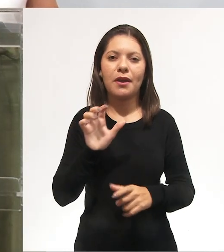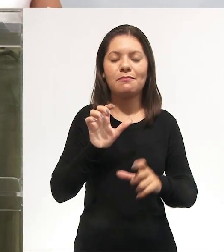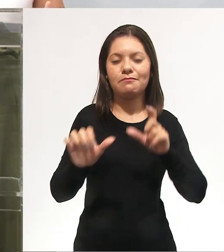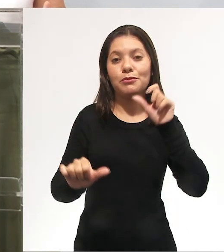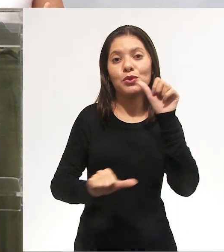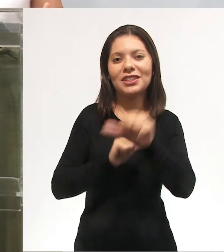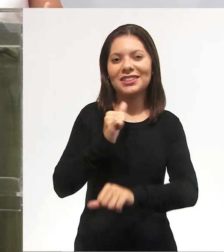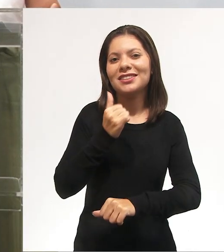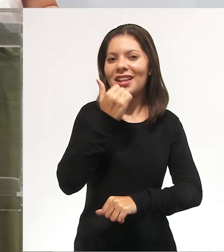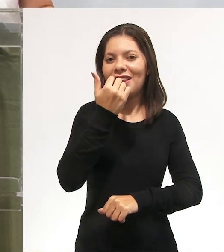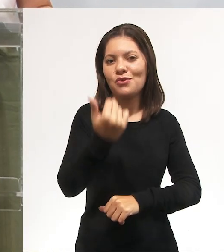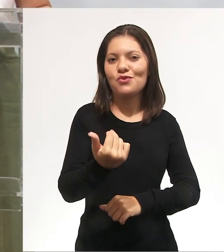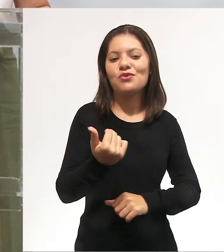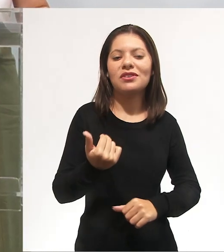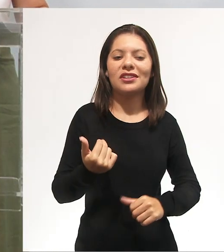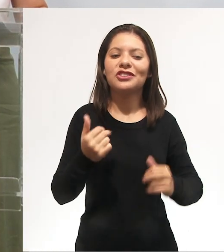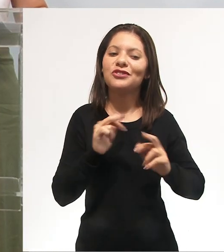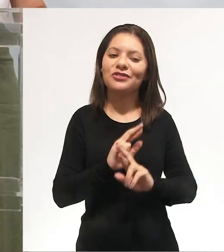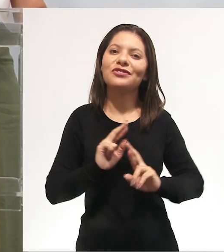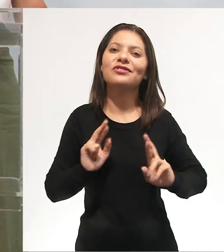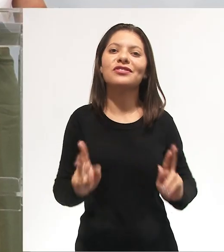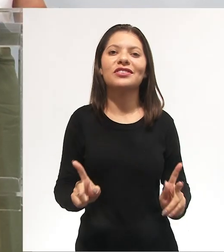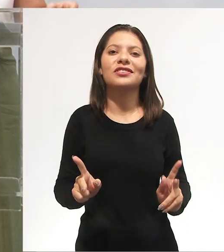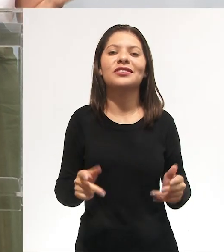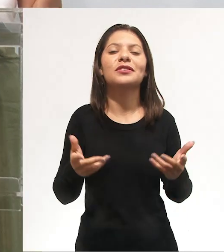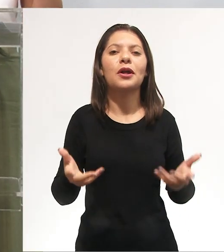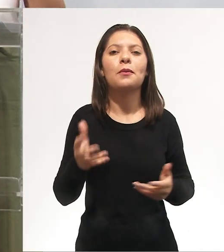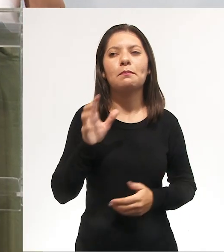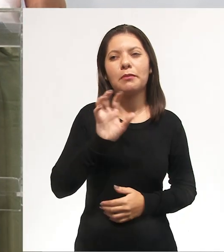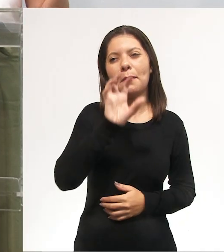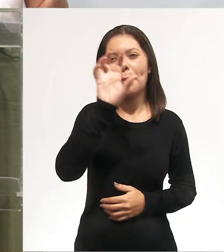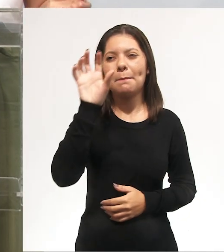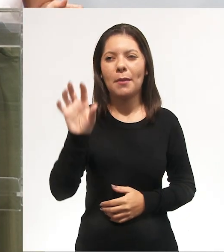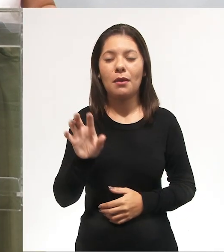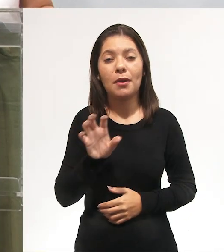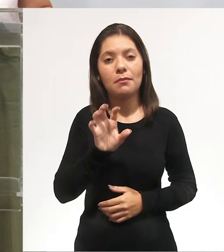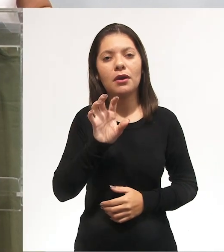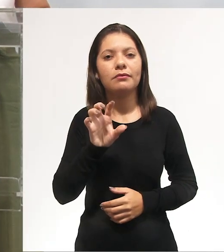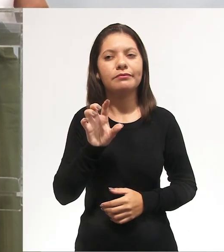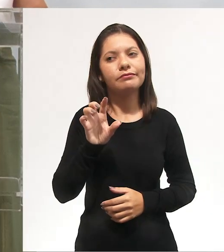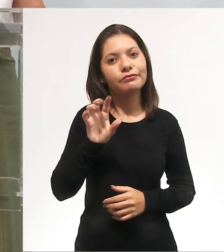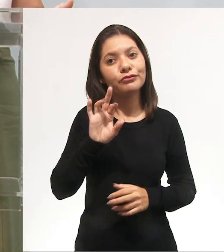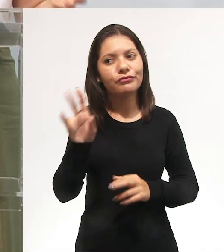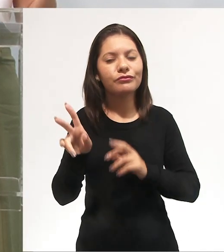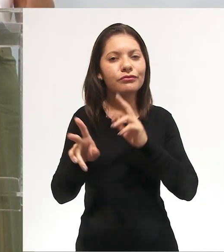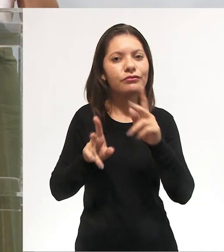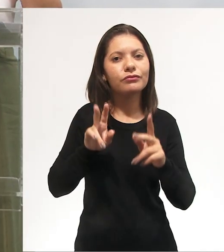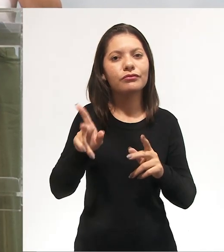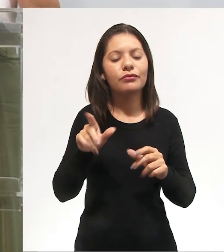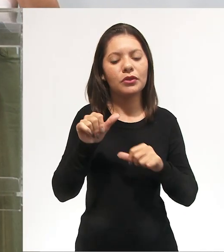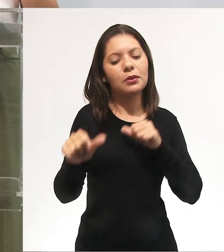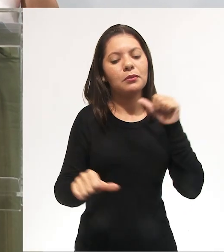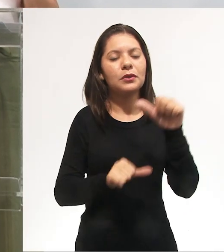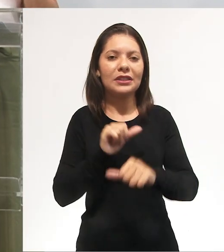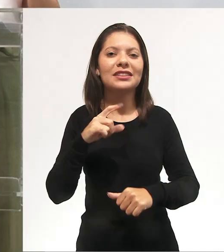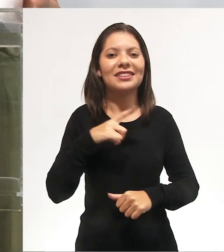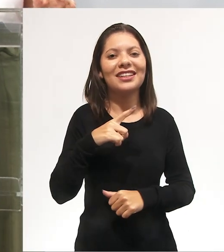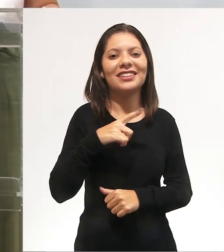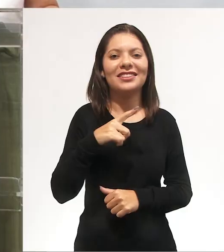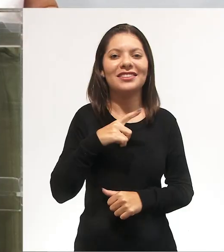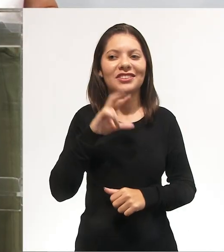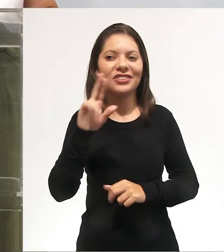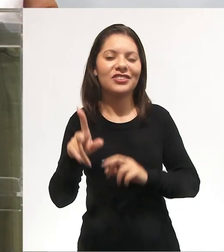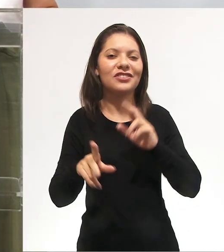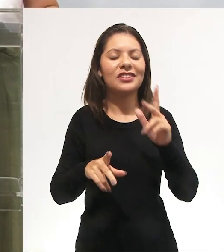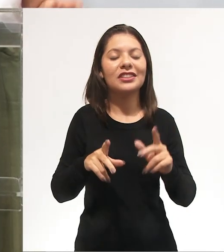na nossa língua. E aí, como cada região, né, passou por um processo específico, essas mudanças acontecem de